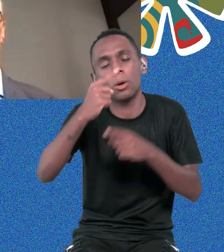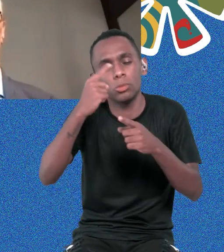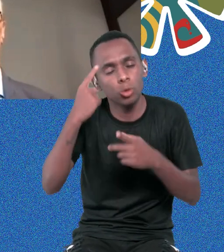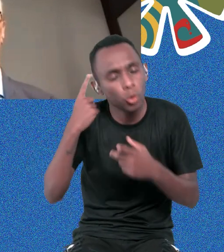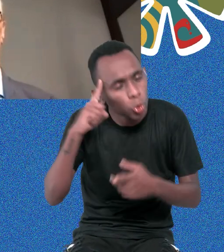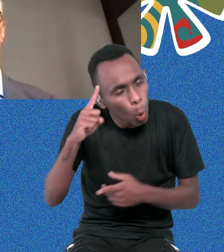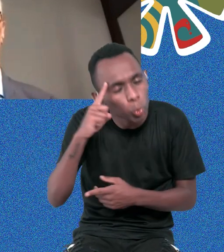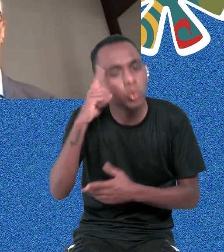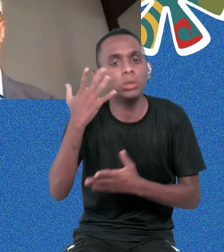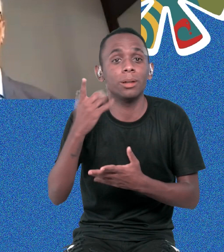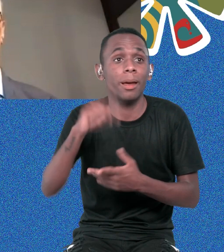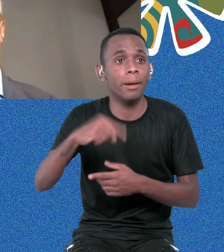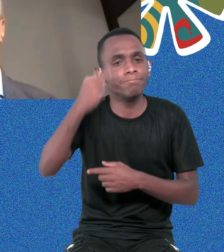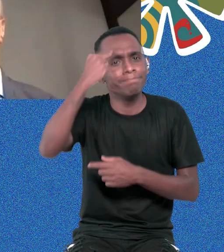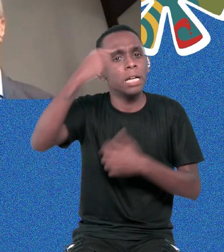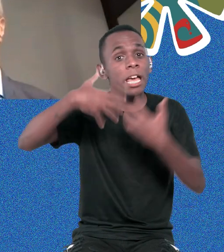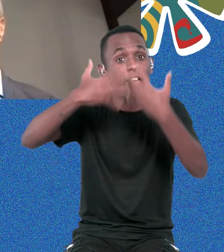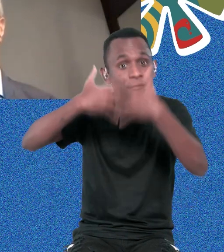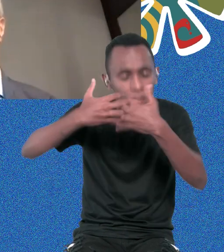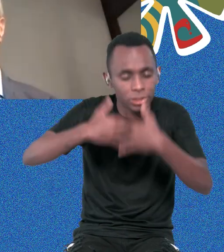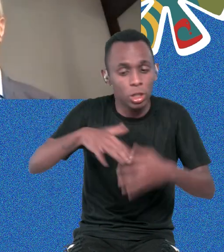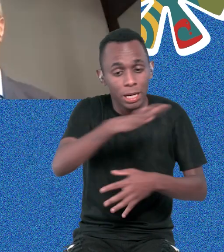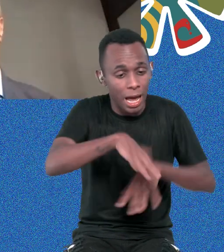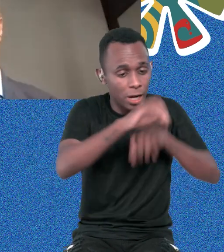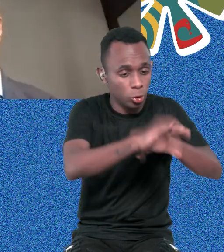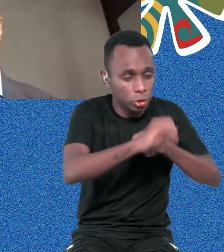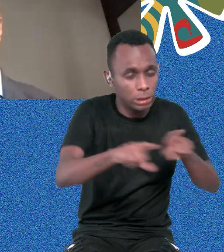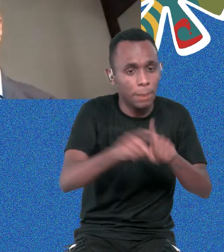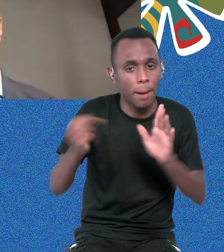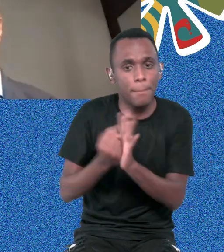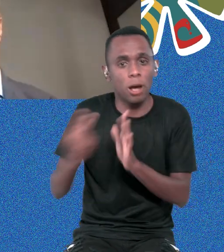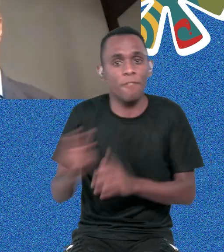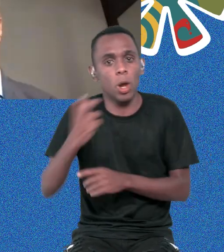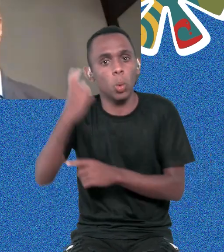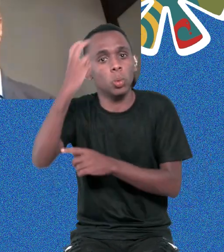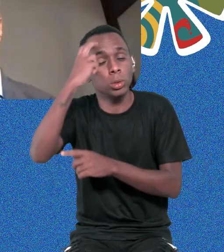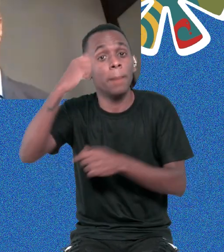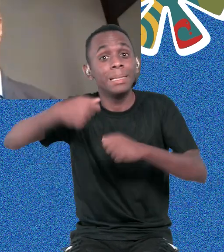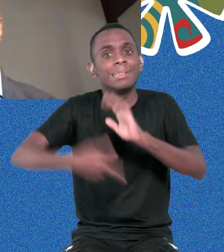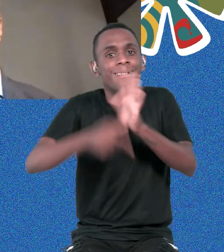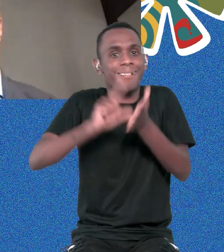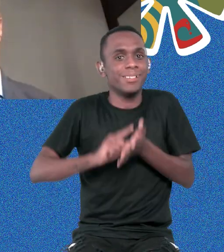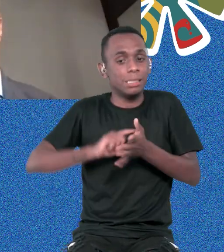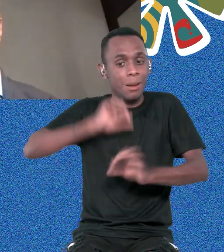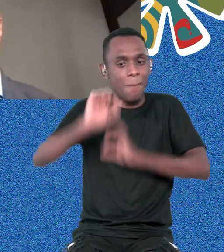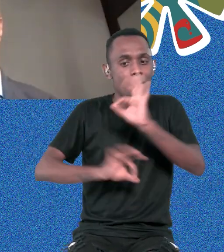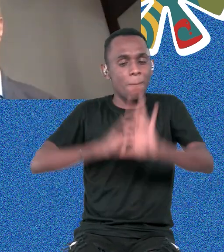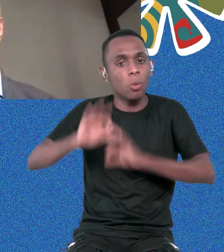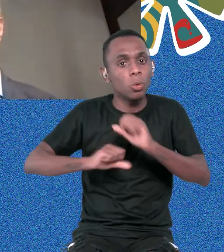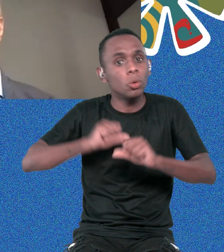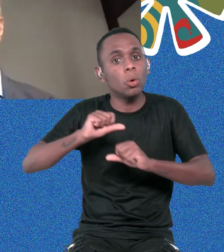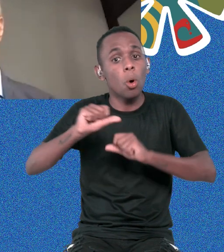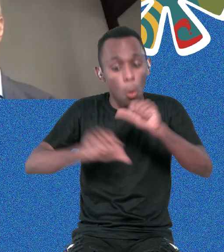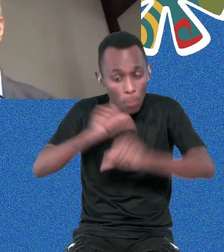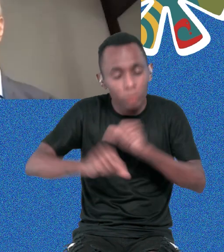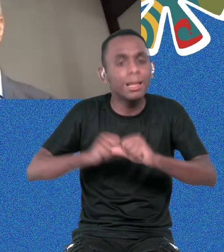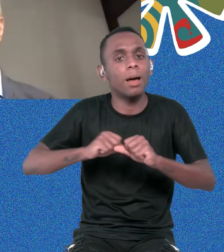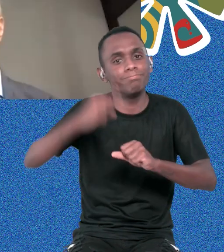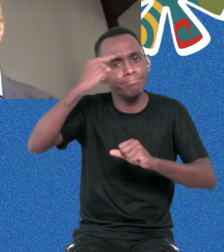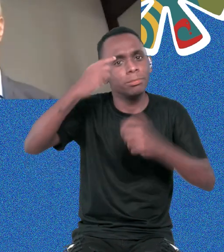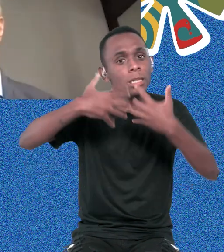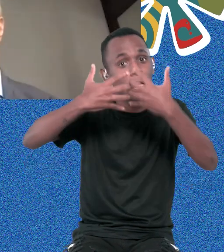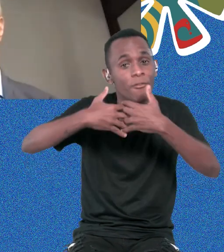que a gente enfrenta. Então, pensar a educação e o patrimônio cultural passa por repensar todo esse